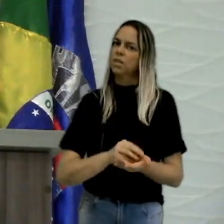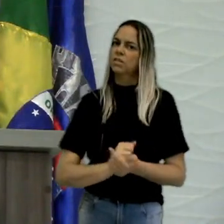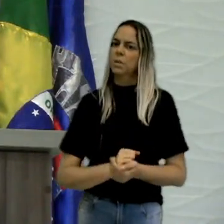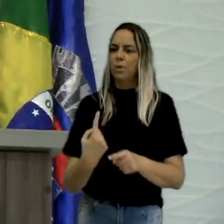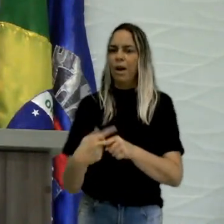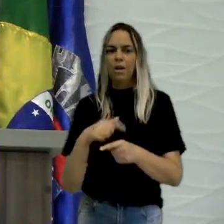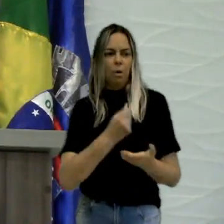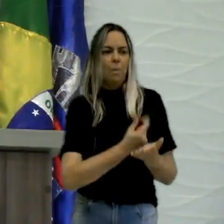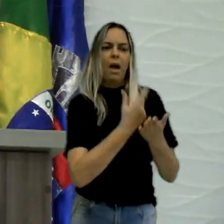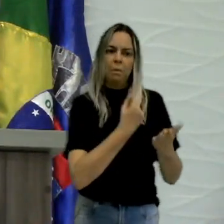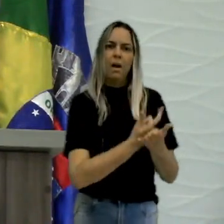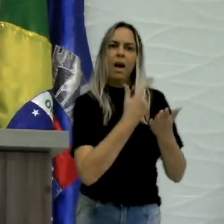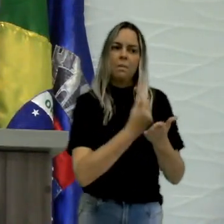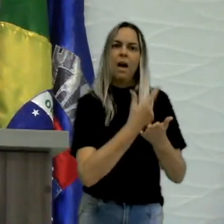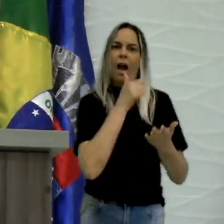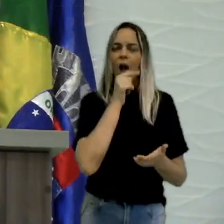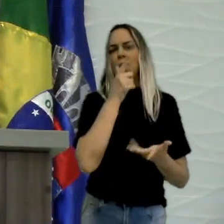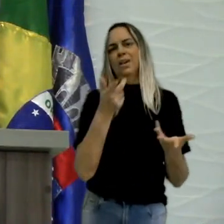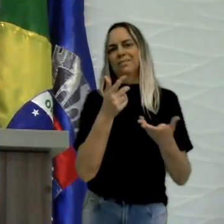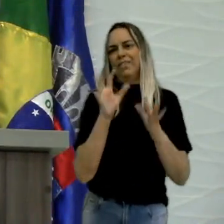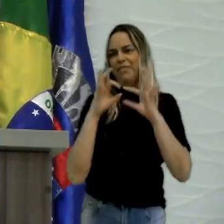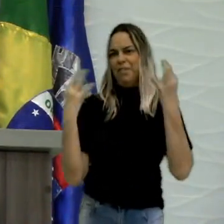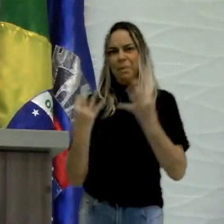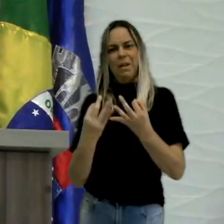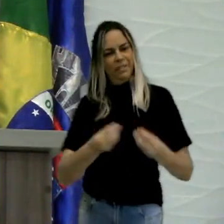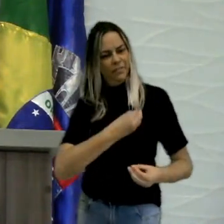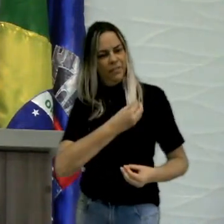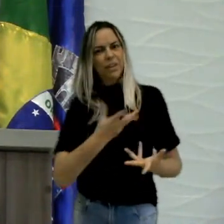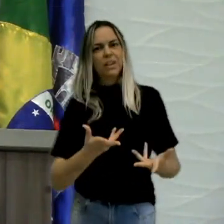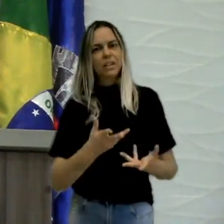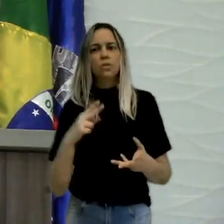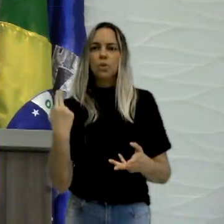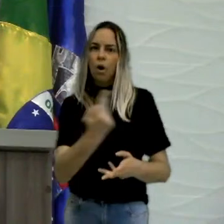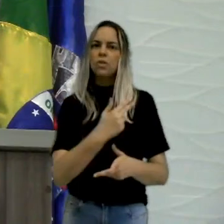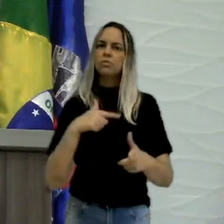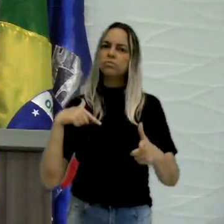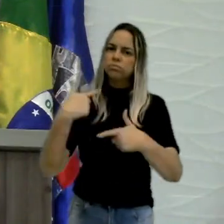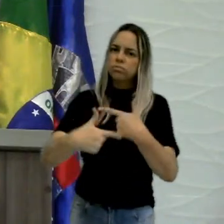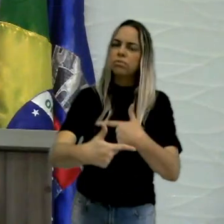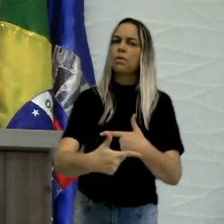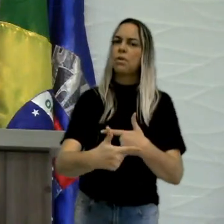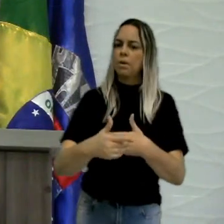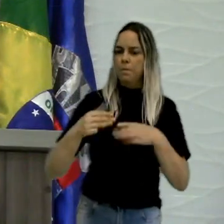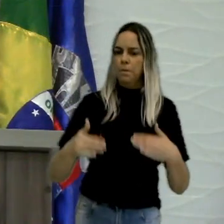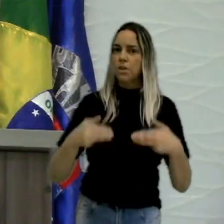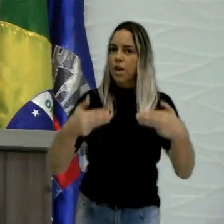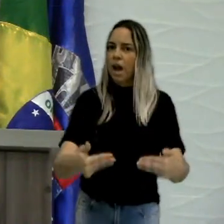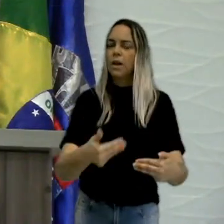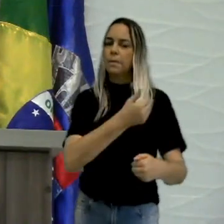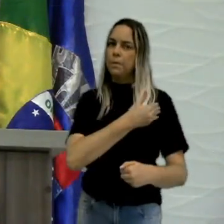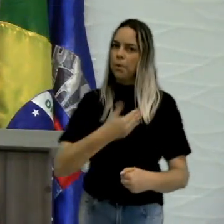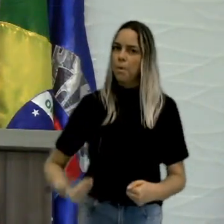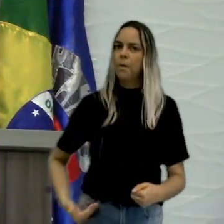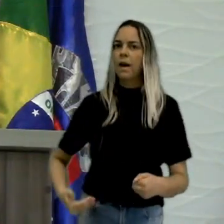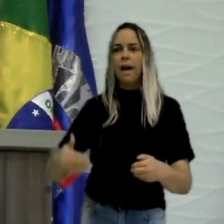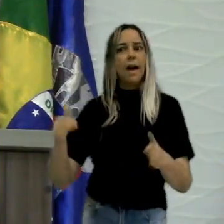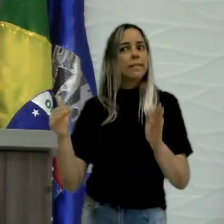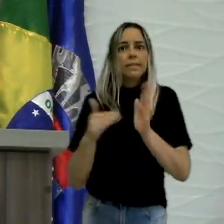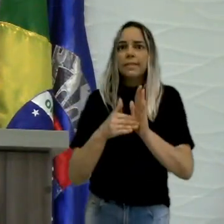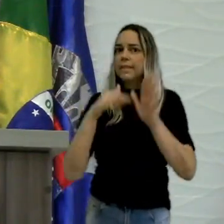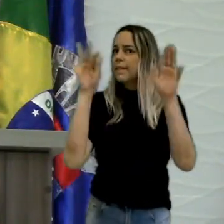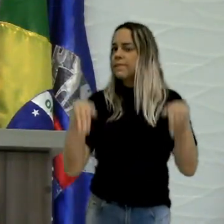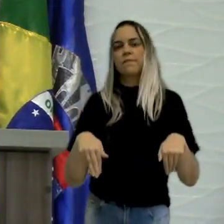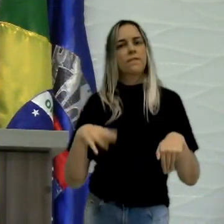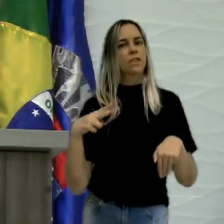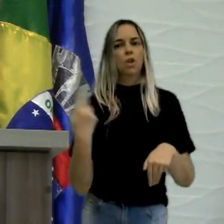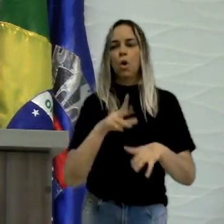água para a sobrevivência de suas famílias. Então, nós iniciamos essa luta com o Ministério Público, vamos até o fim e essa casa é protagonista